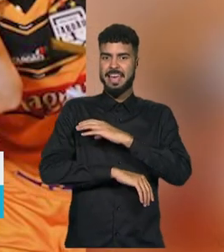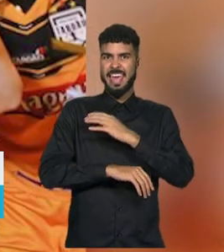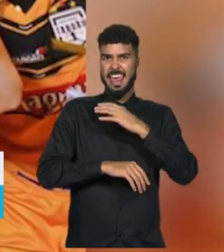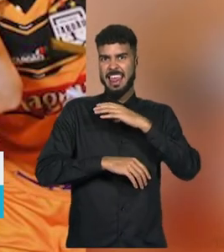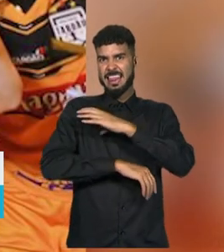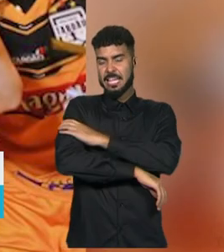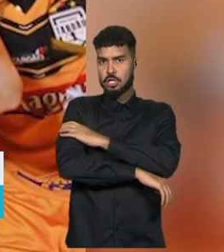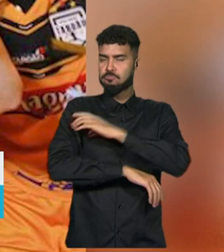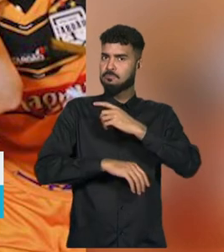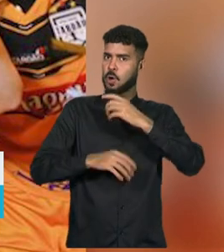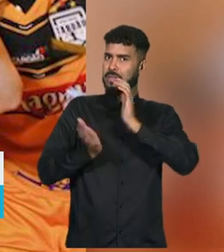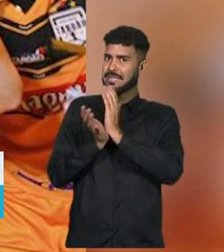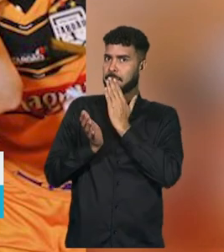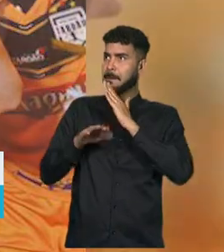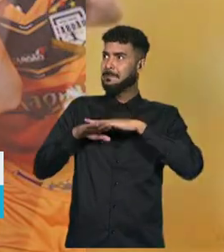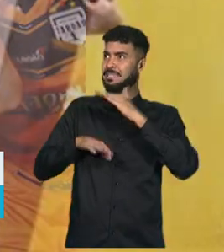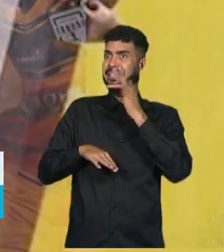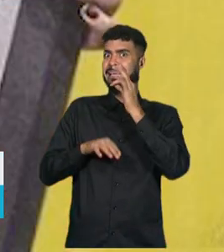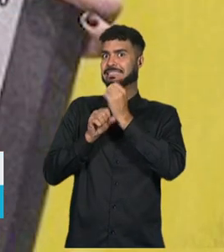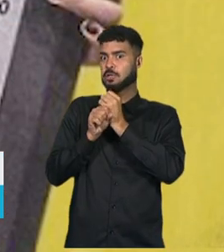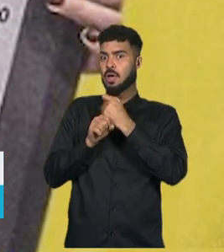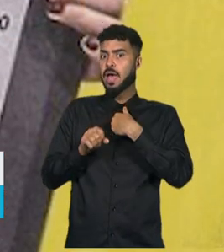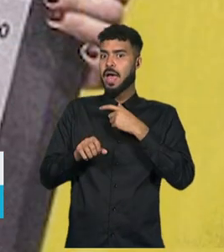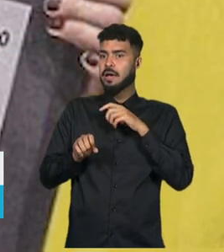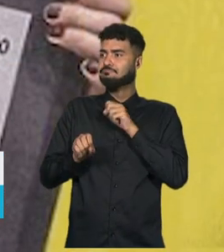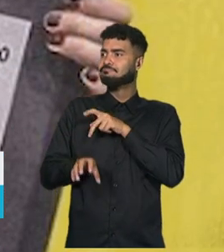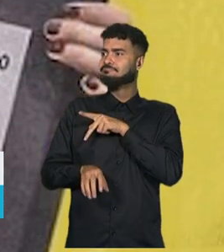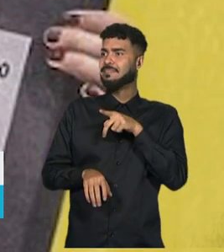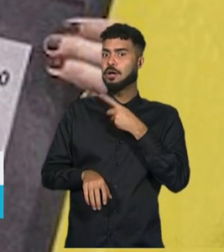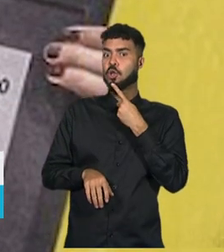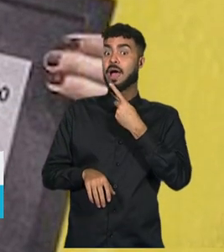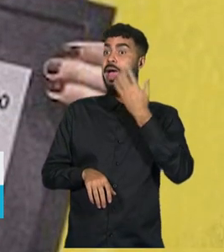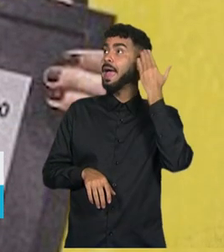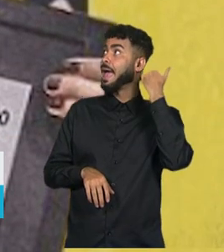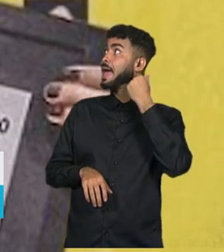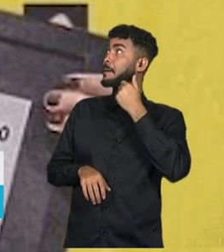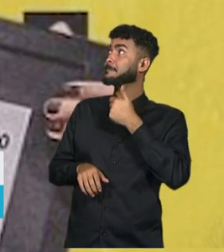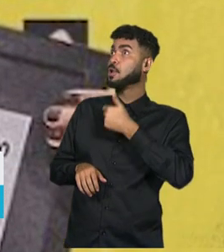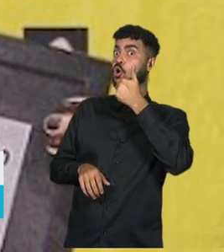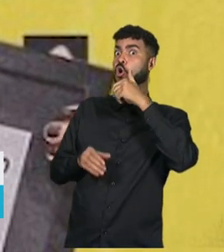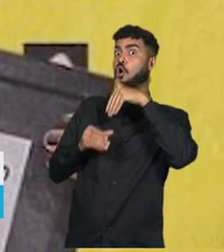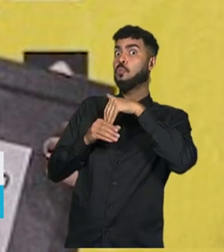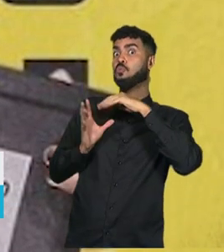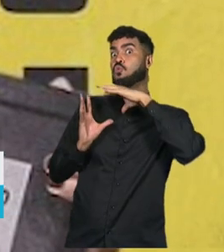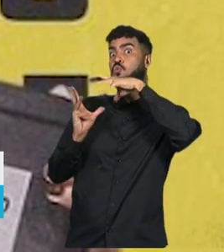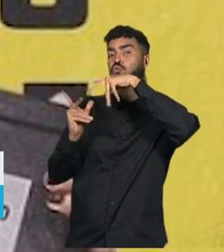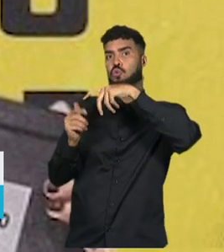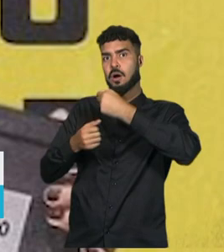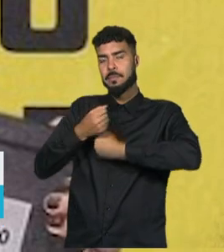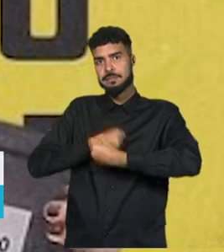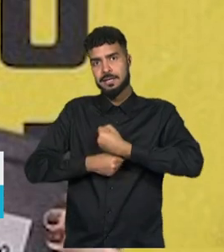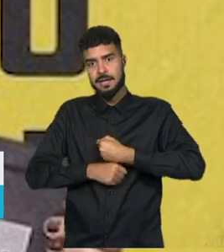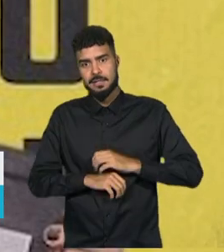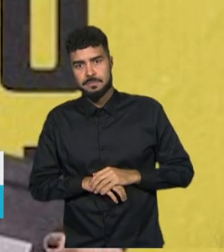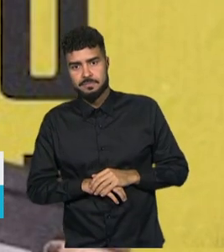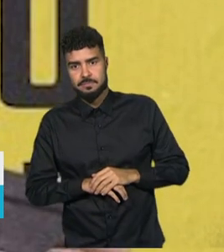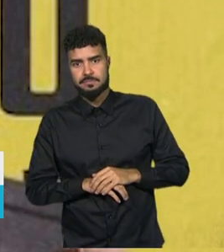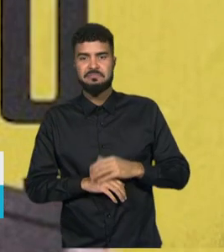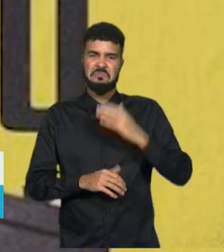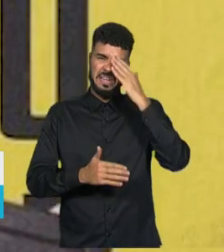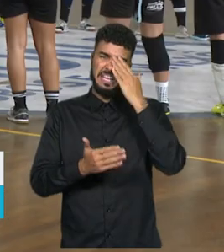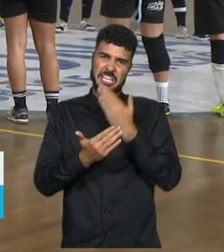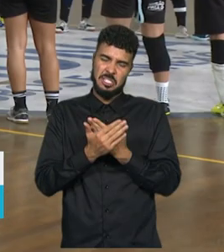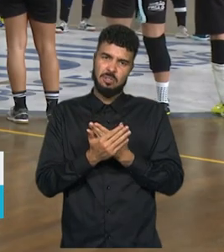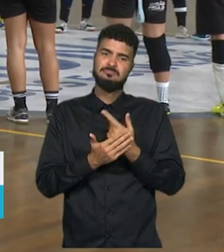a ser escolhida a melhor técnica do mundo no ano passado. Acredito que é importante para a nossa sociedade ver